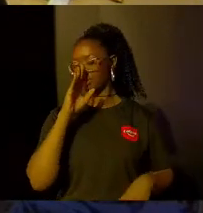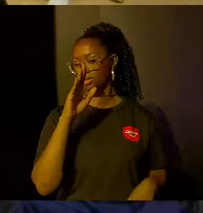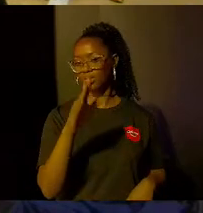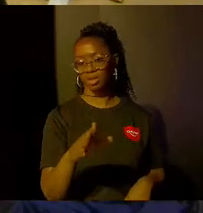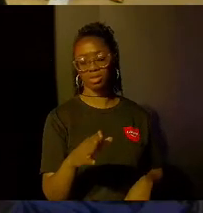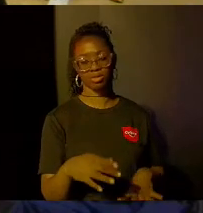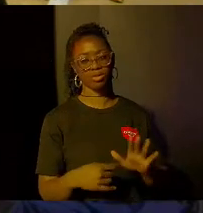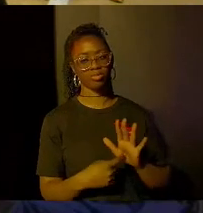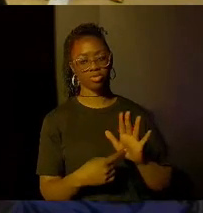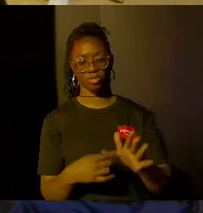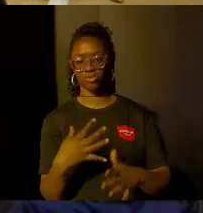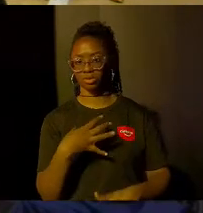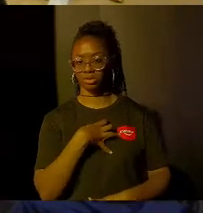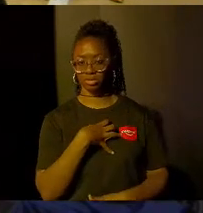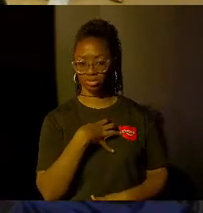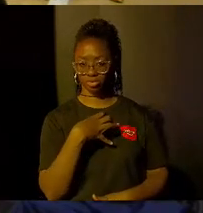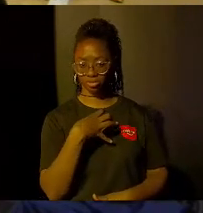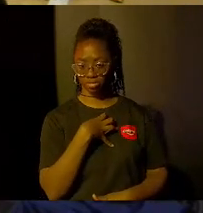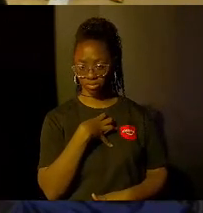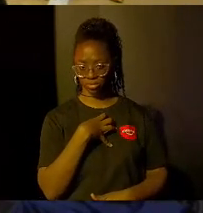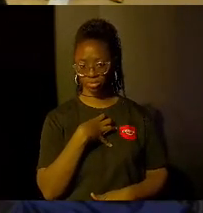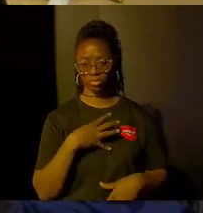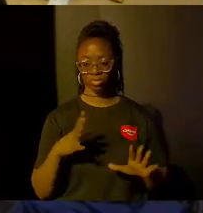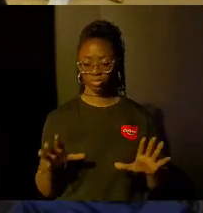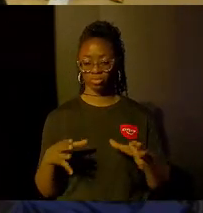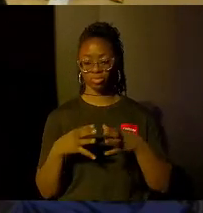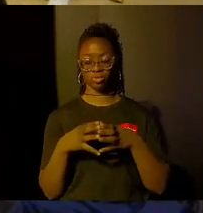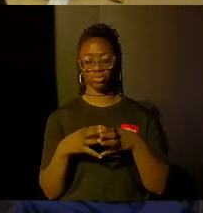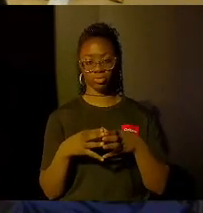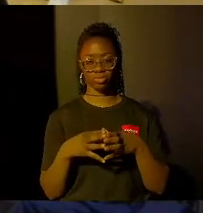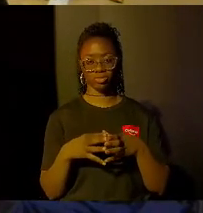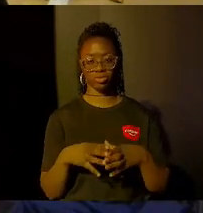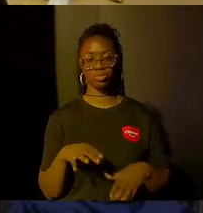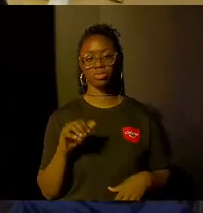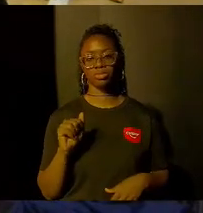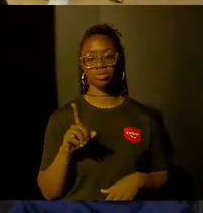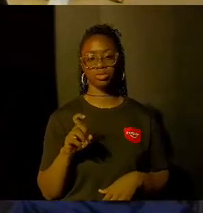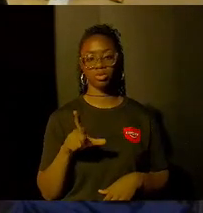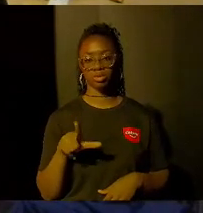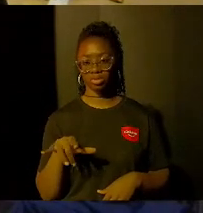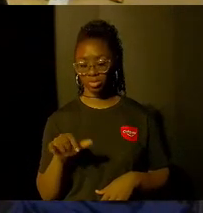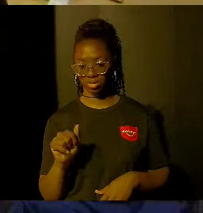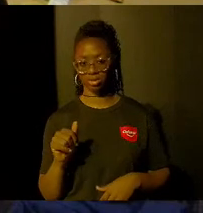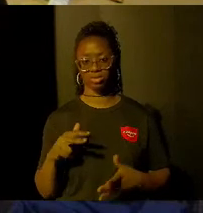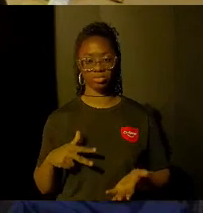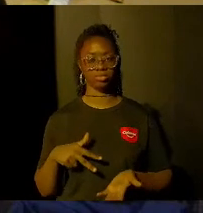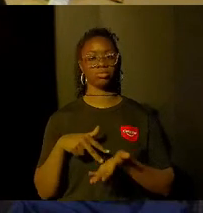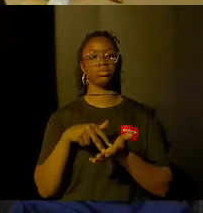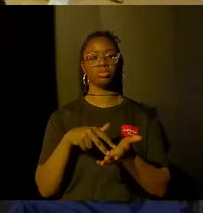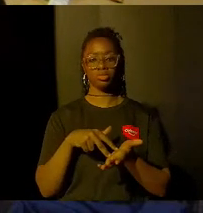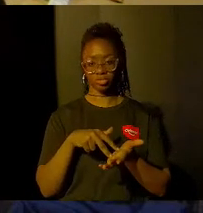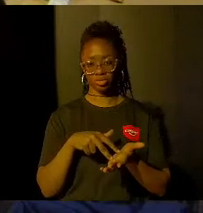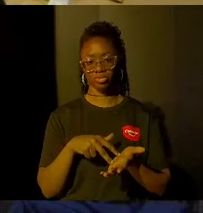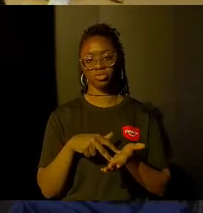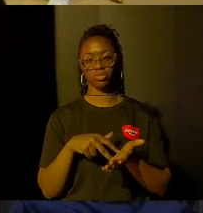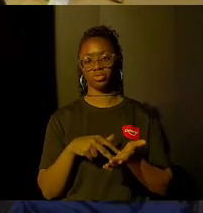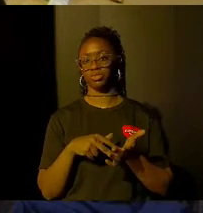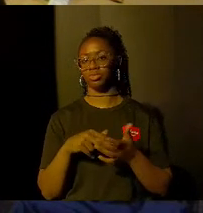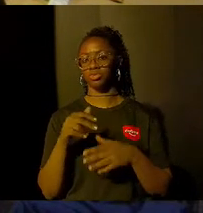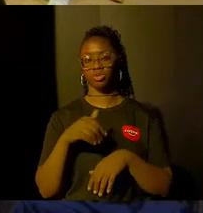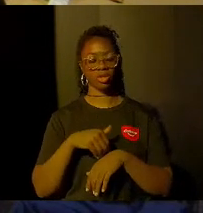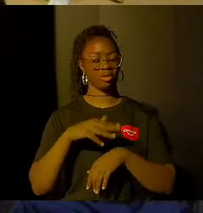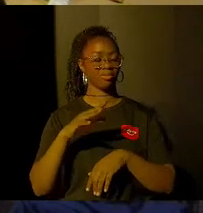manifestava seus sentimentos no grupo todo Adélia se sobressaia Sem dúvida como a mais